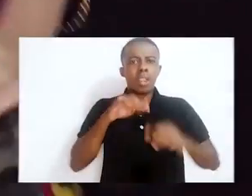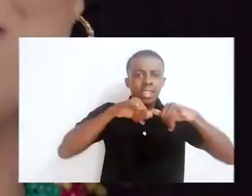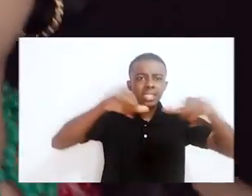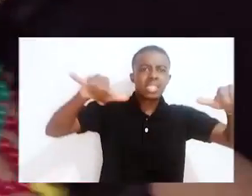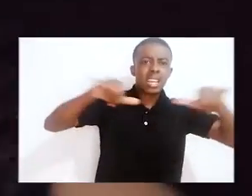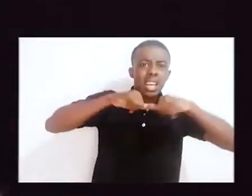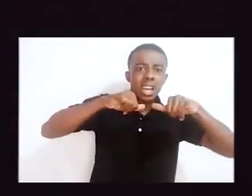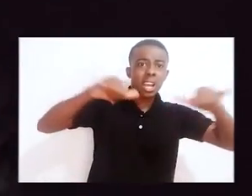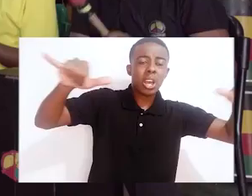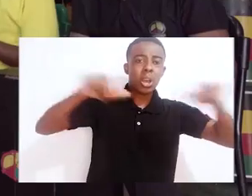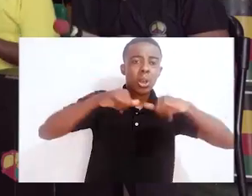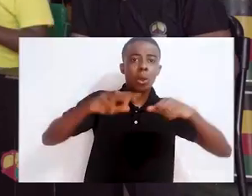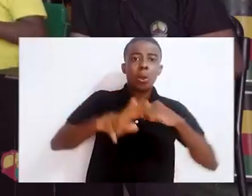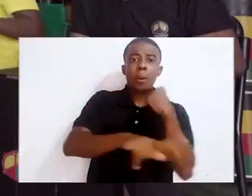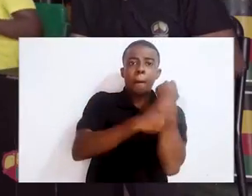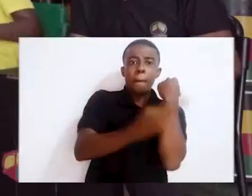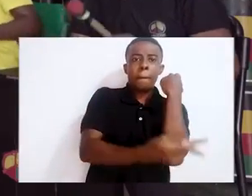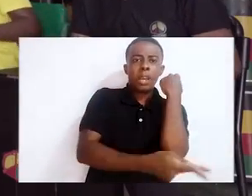clara nação,